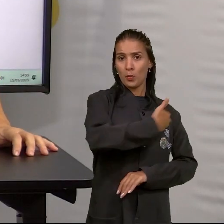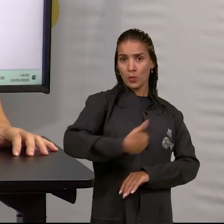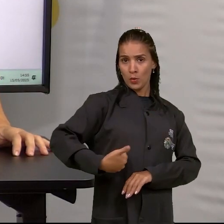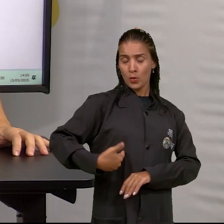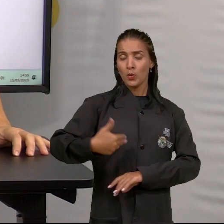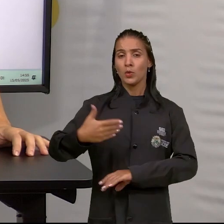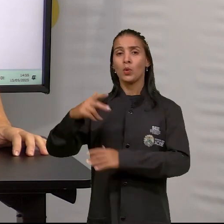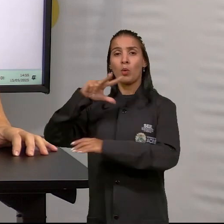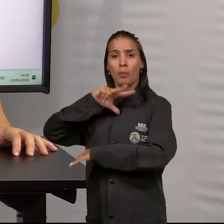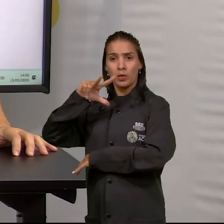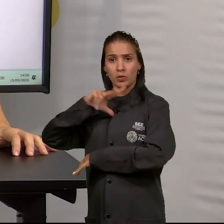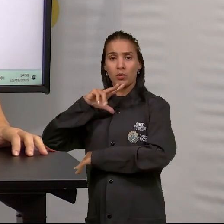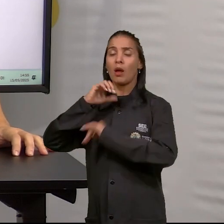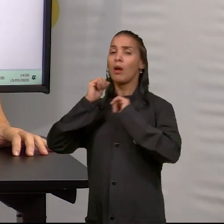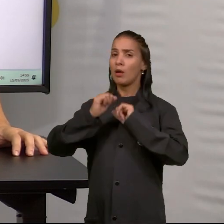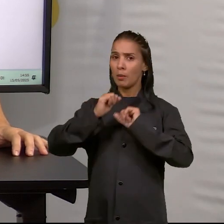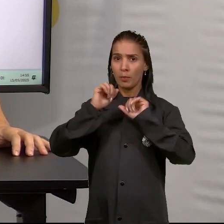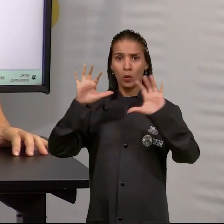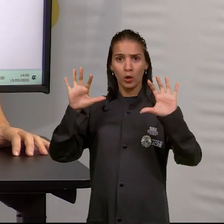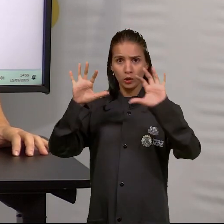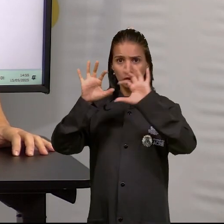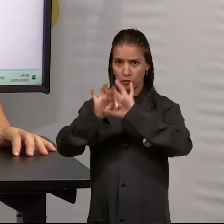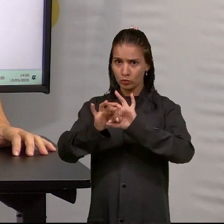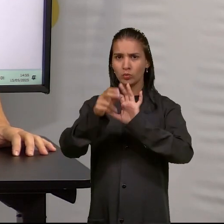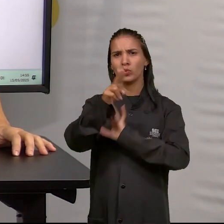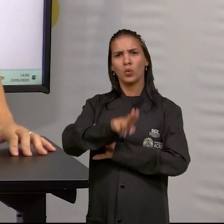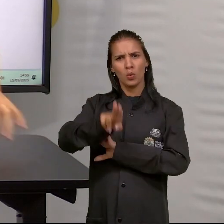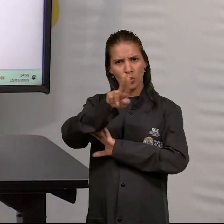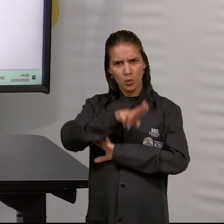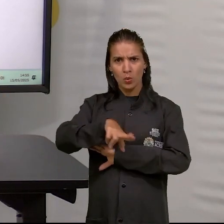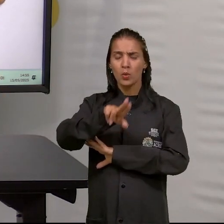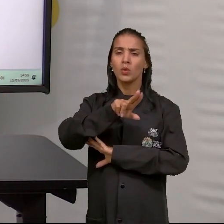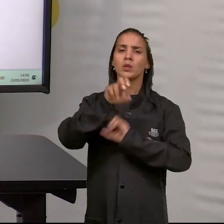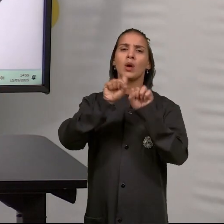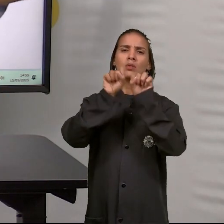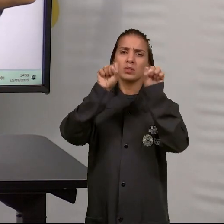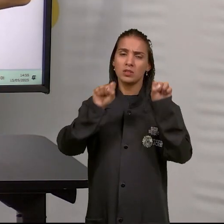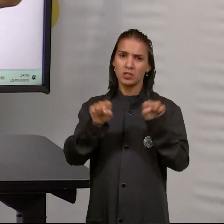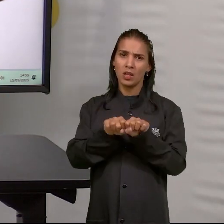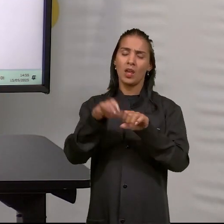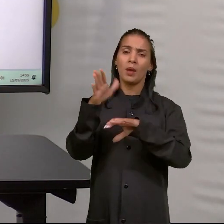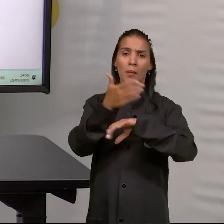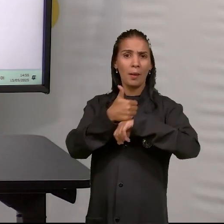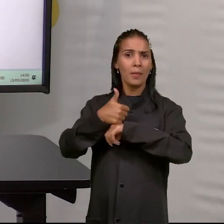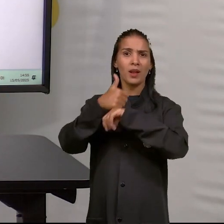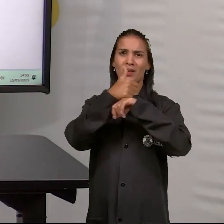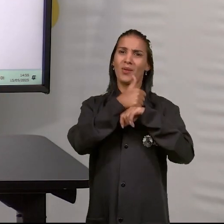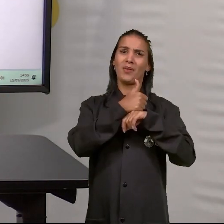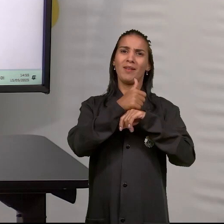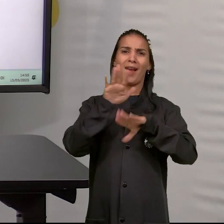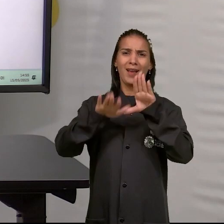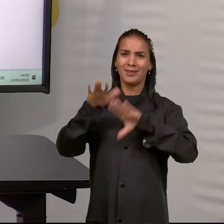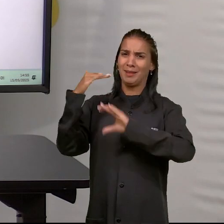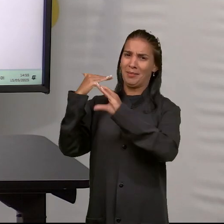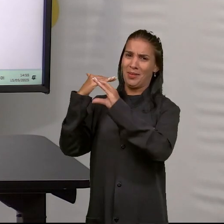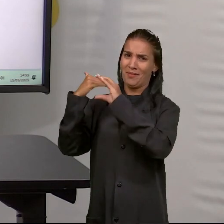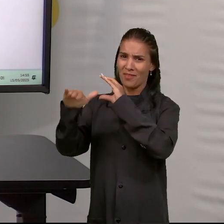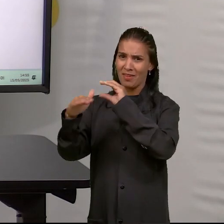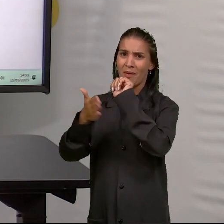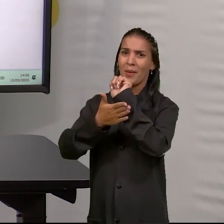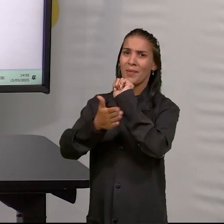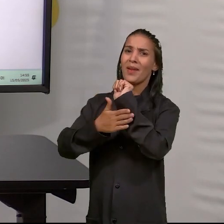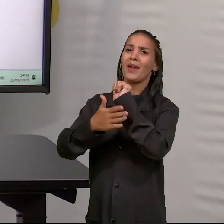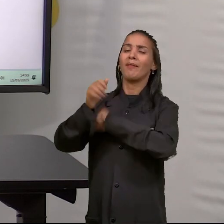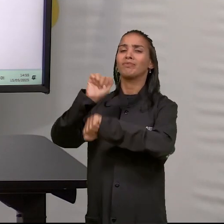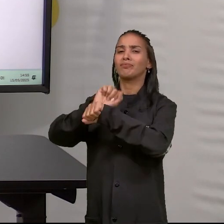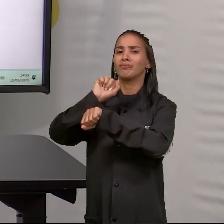diretamente pelo SEI, tá? Não utilizem, não precisa você pegar, manda um e-mail, aí depois esse e-mail volta, você vai lá, coloca o